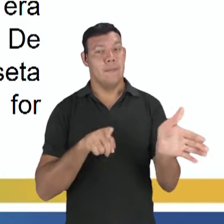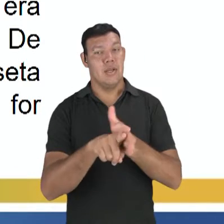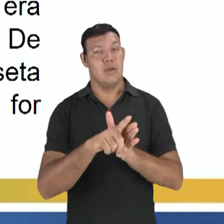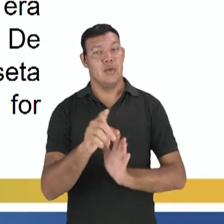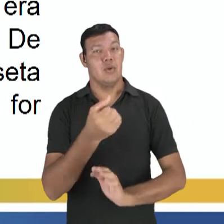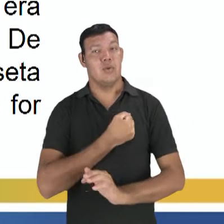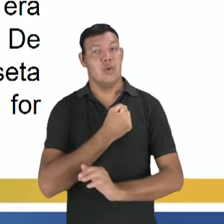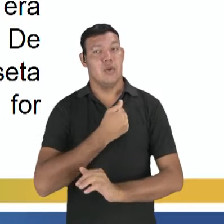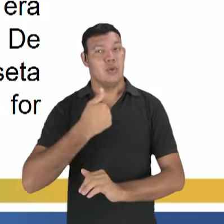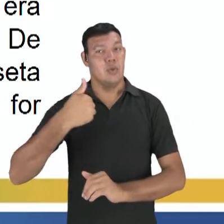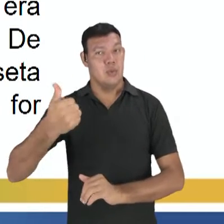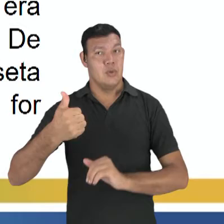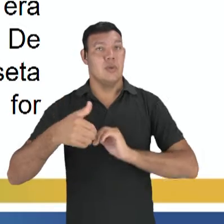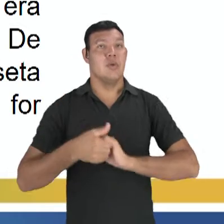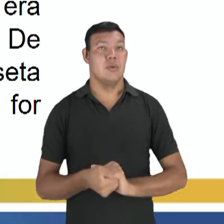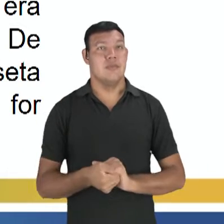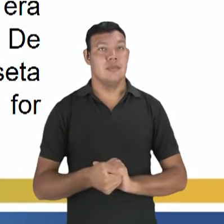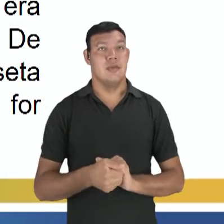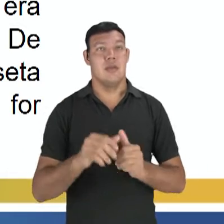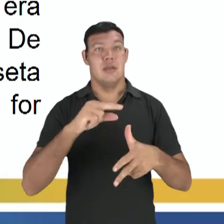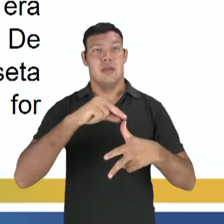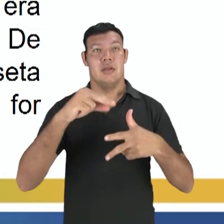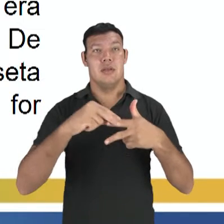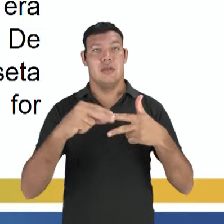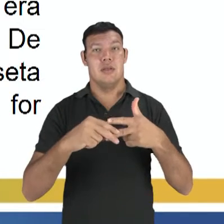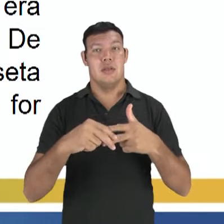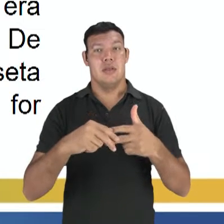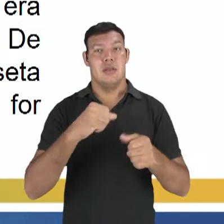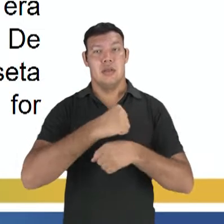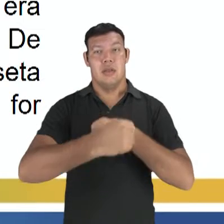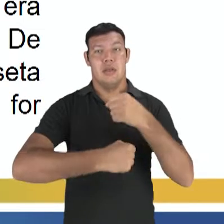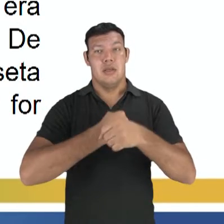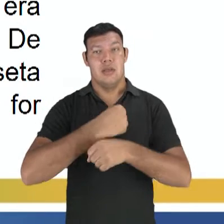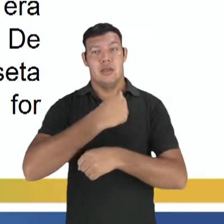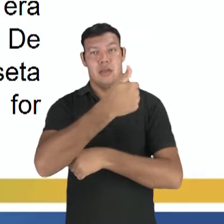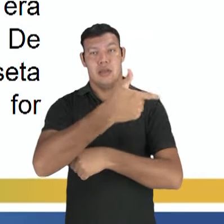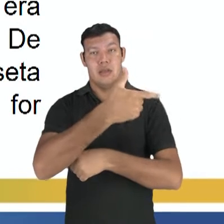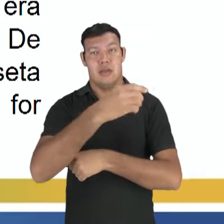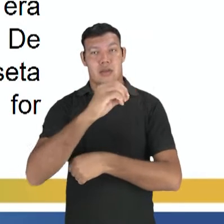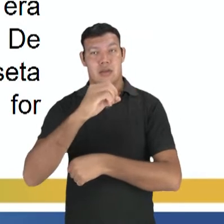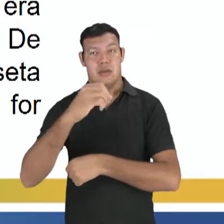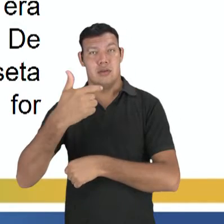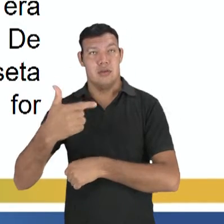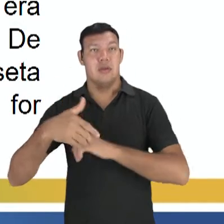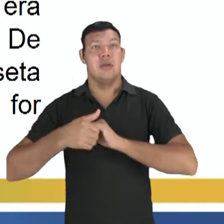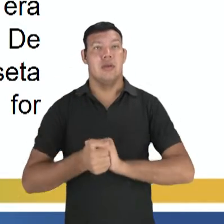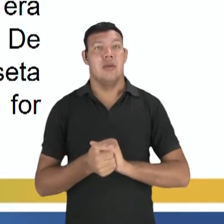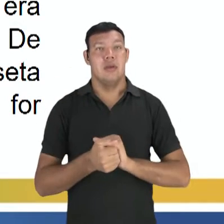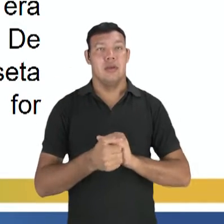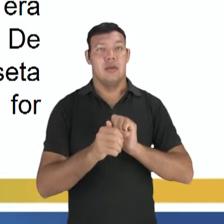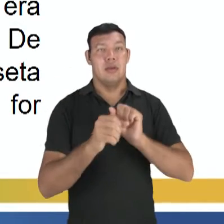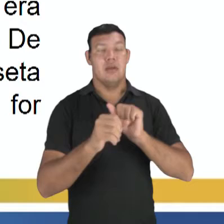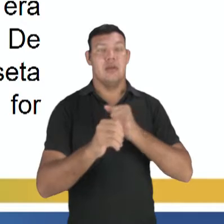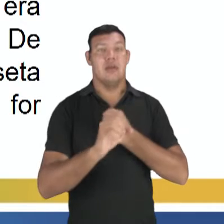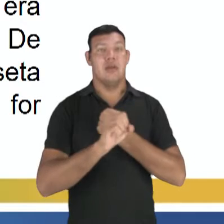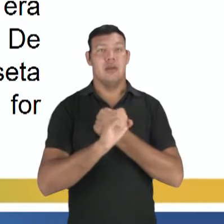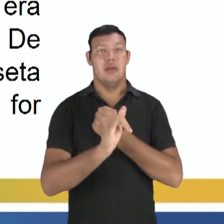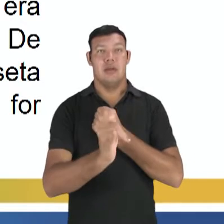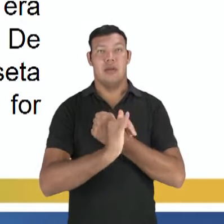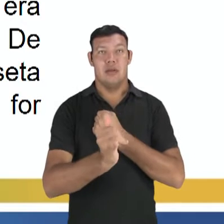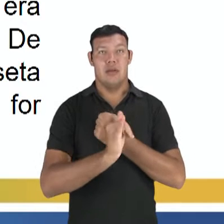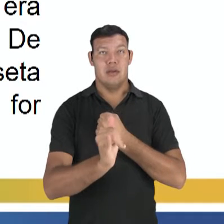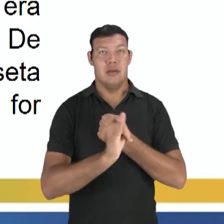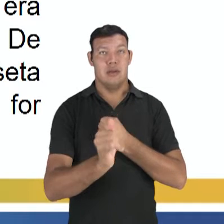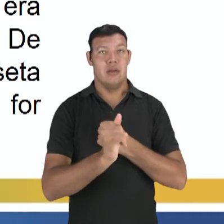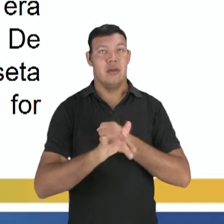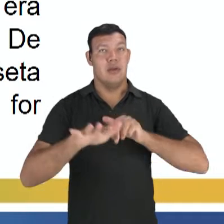2002. A crônica muitas vezes constitui um espaço para reflexão sobre aspectos da sociedade em que vivemos.